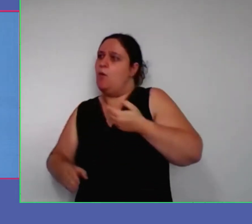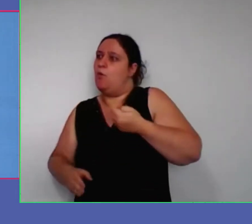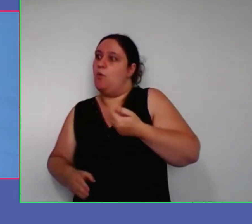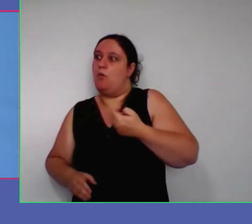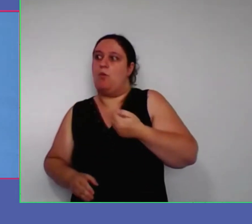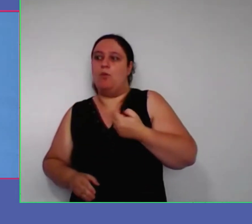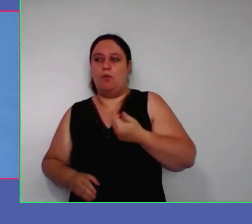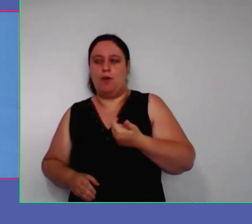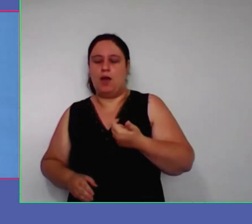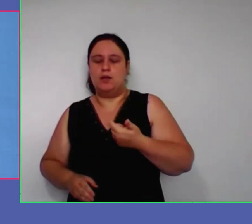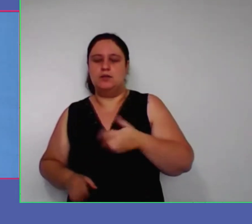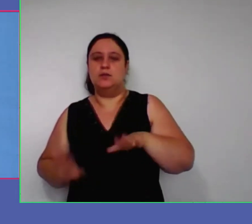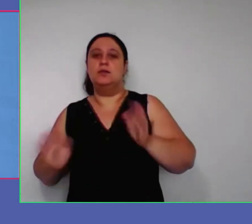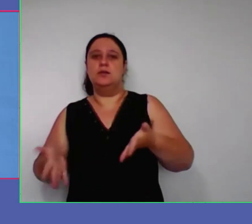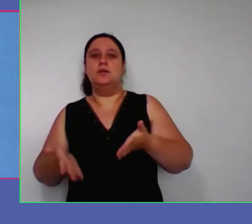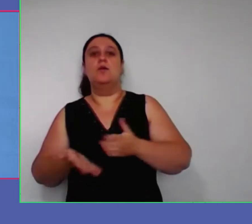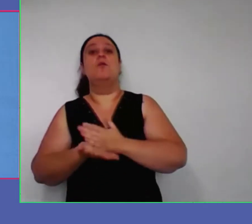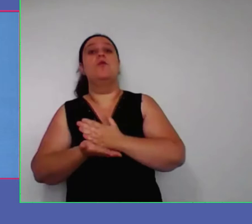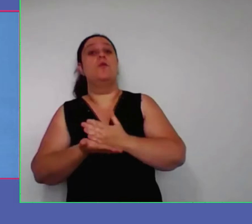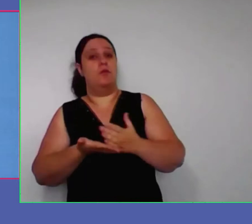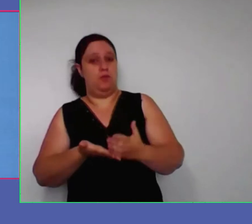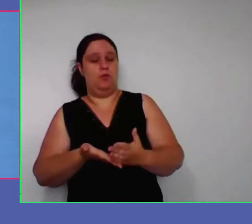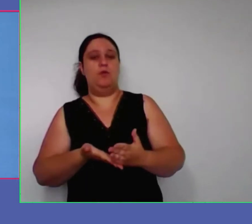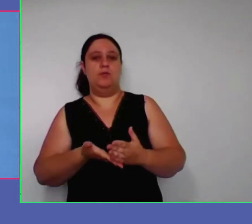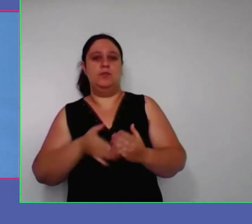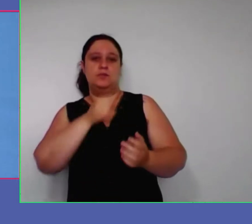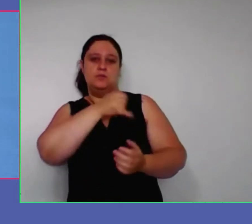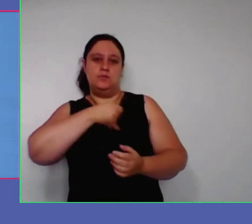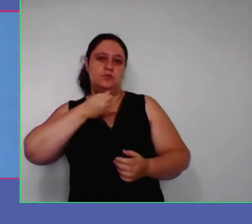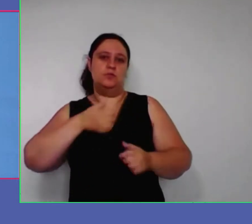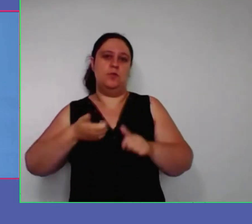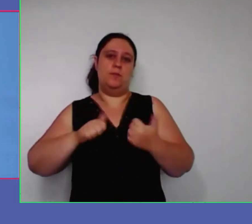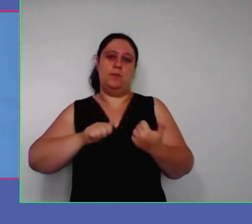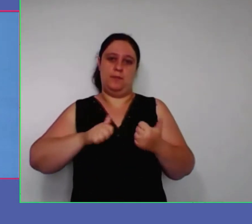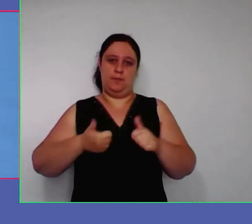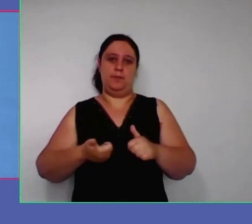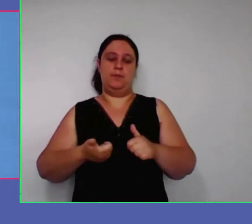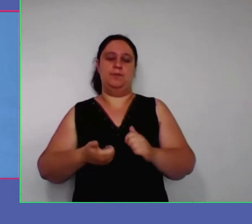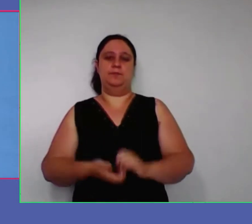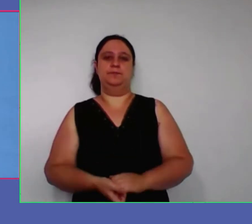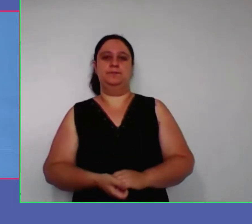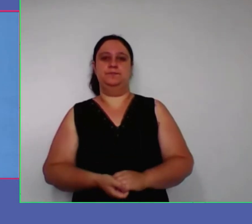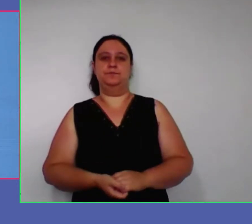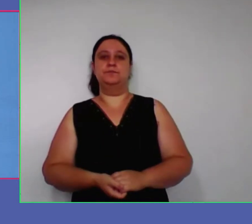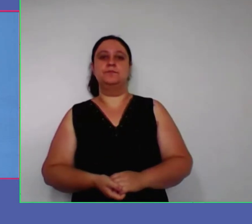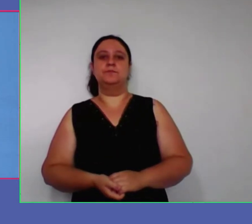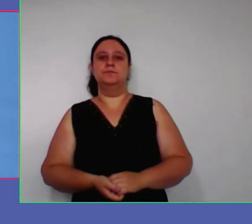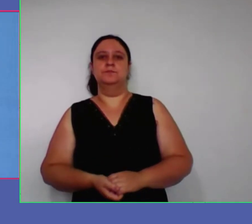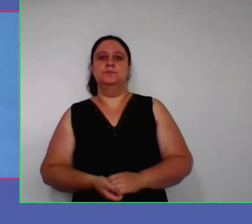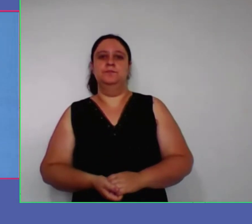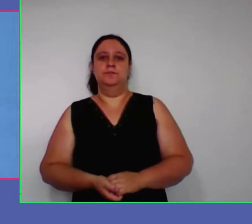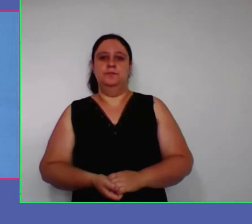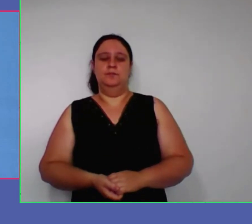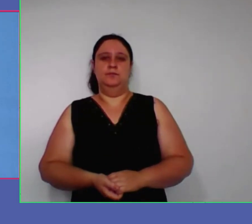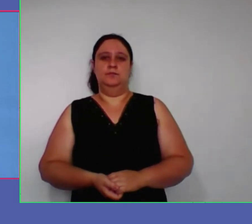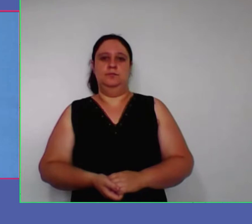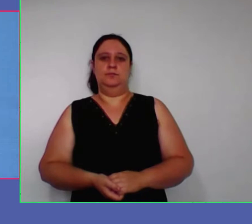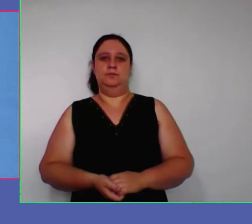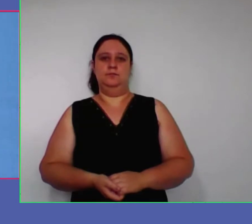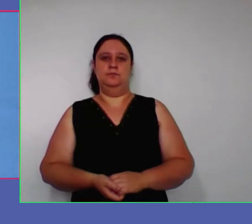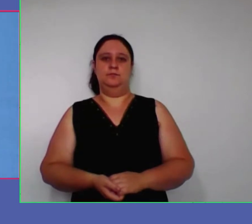surge a figura de João Batista. E João Batista, né, ele dá